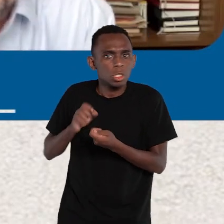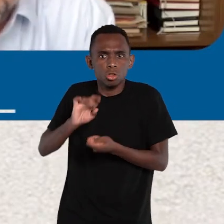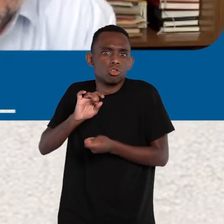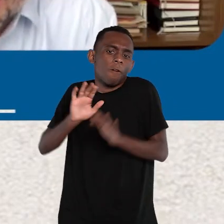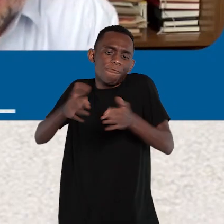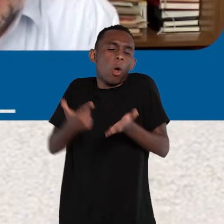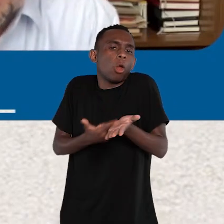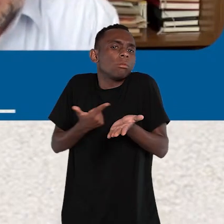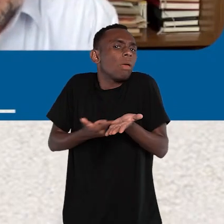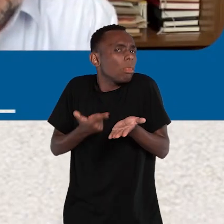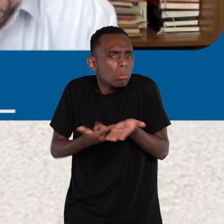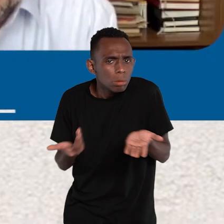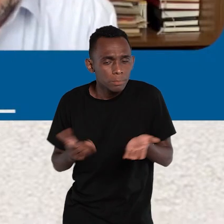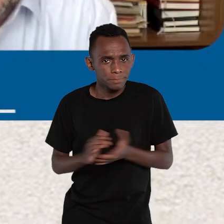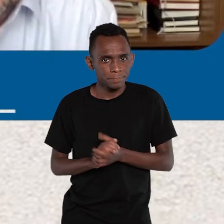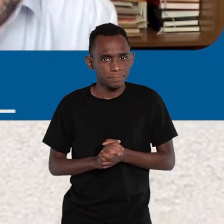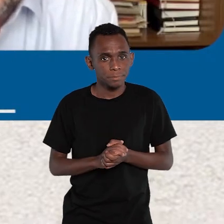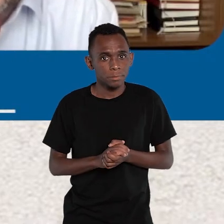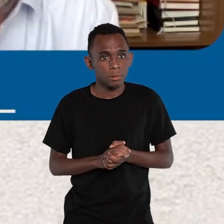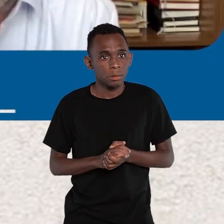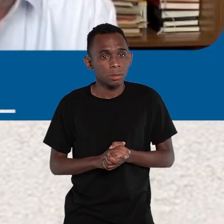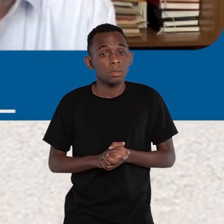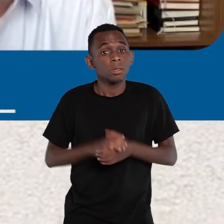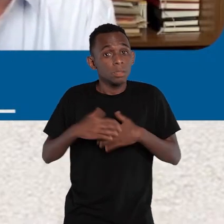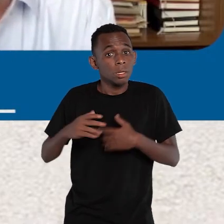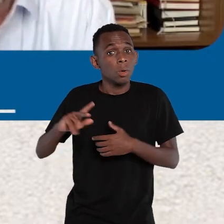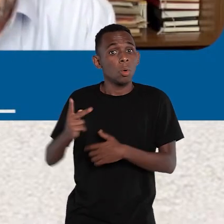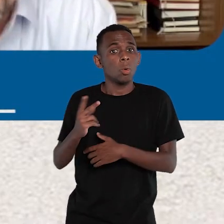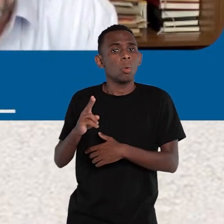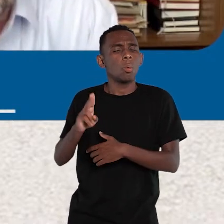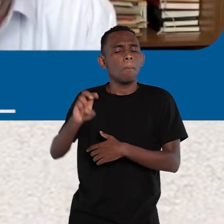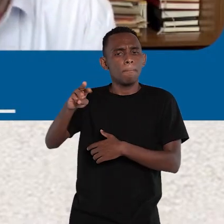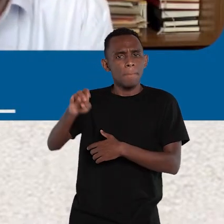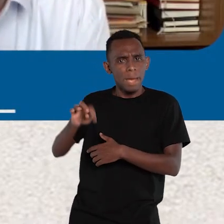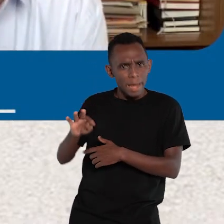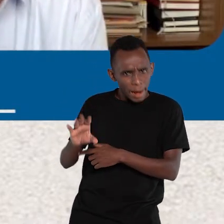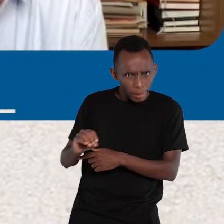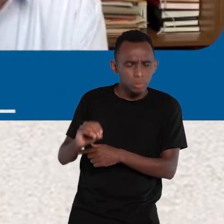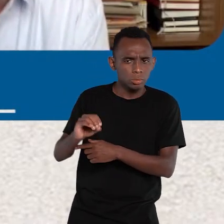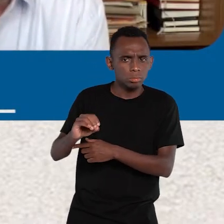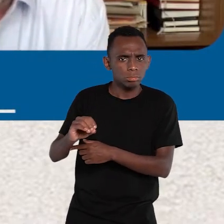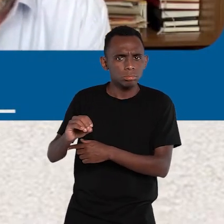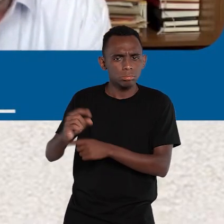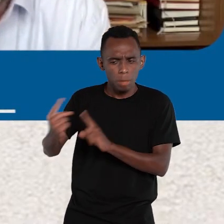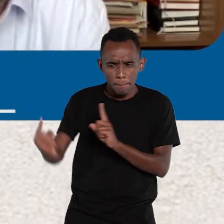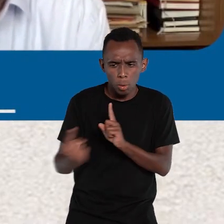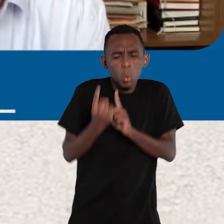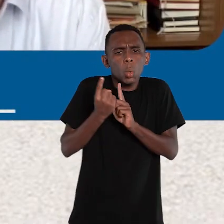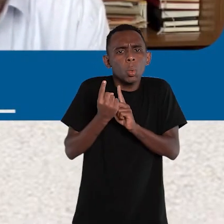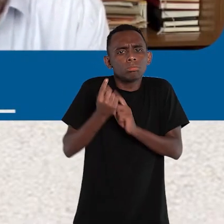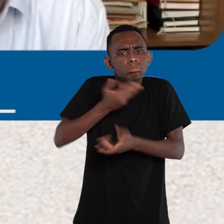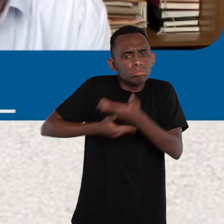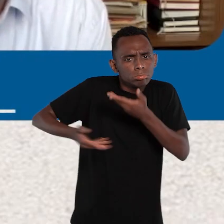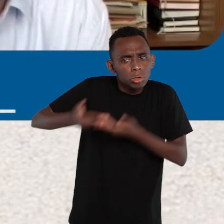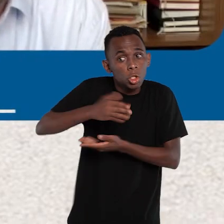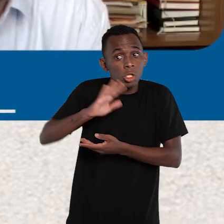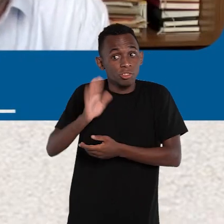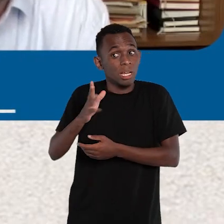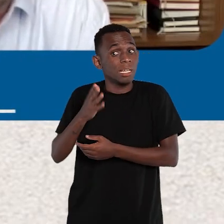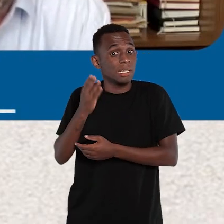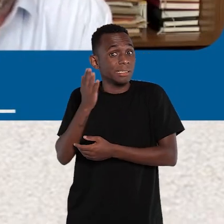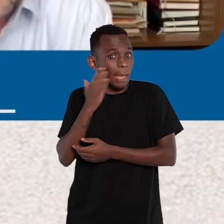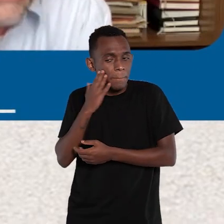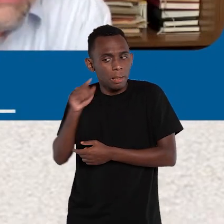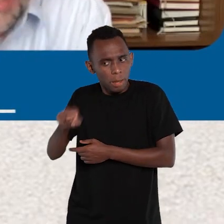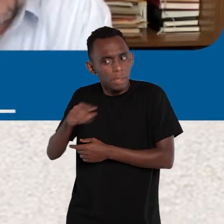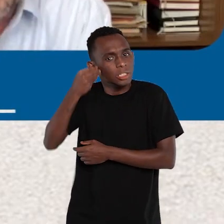já bastava a literatura. E aí o Beto Brant me procurou querendo, eu não conhecia o Beto, eu só sabia que o Beto tinha